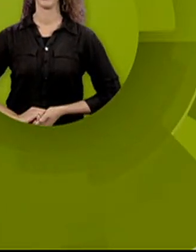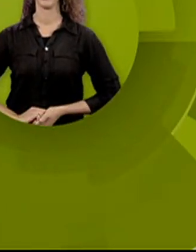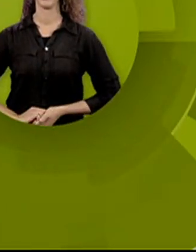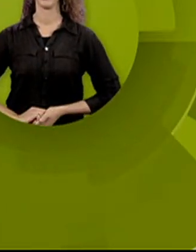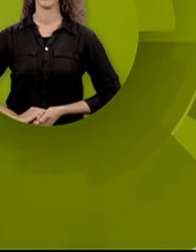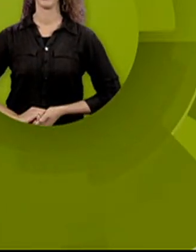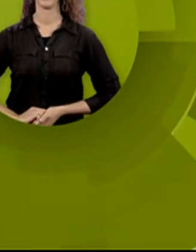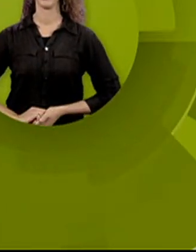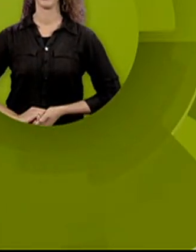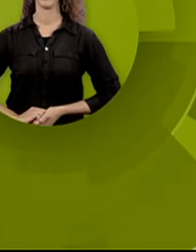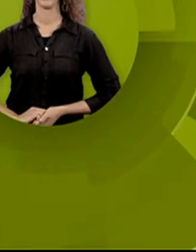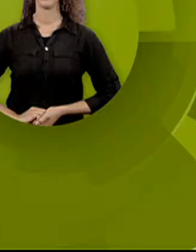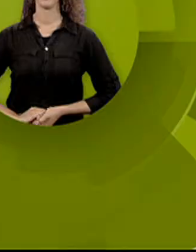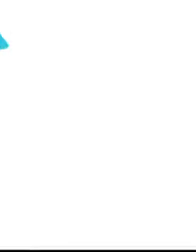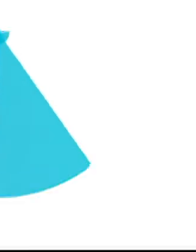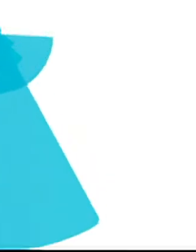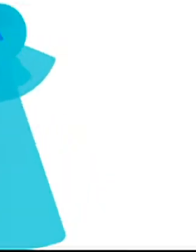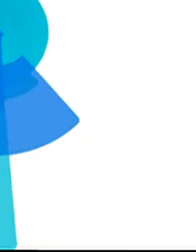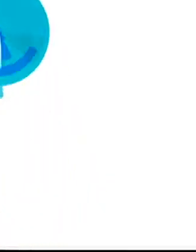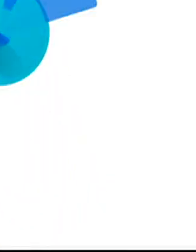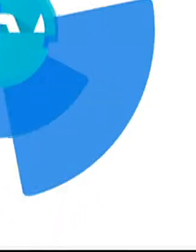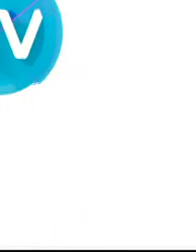públicos.